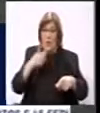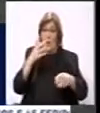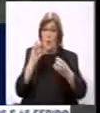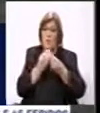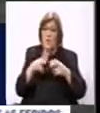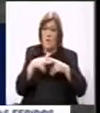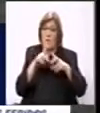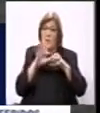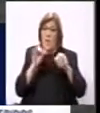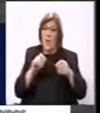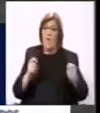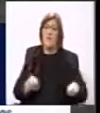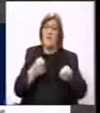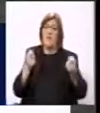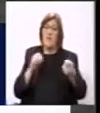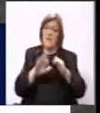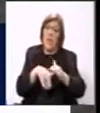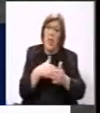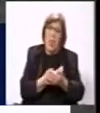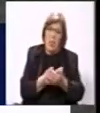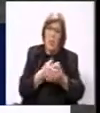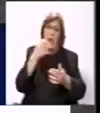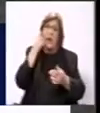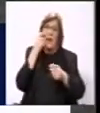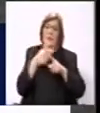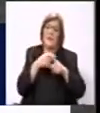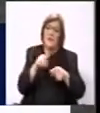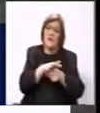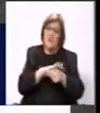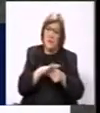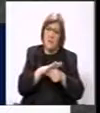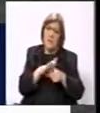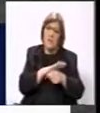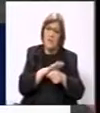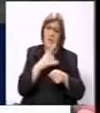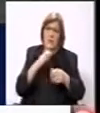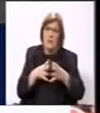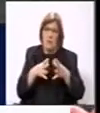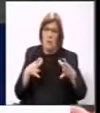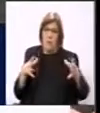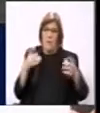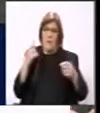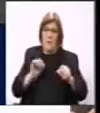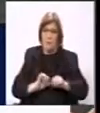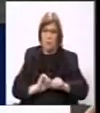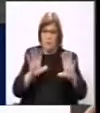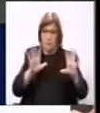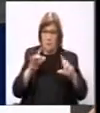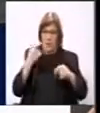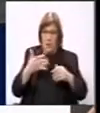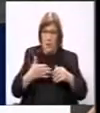que o festival no fundo o disponibiliza para quem se interessa por este setor que é um setor que está em crescimento e que está em expansão também